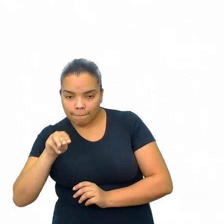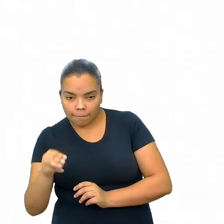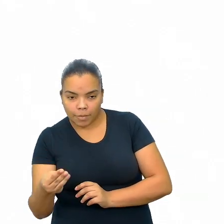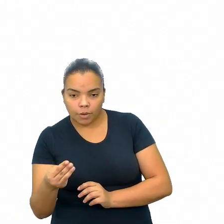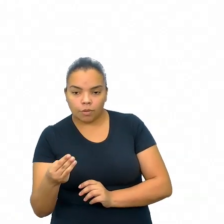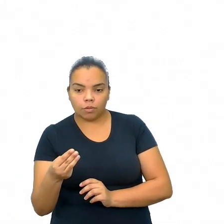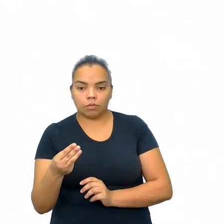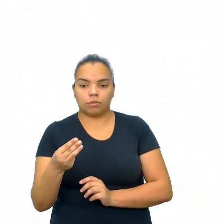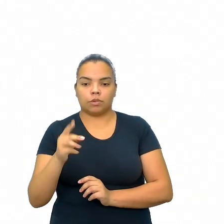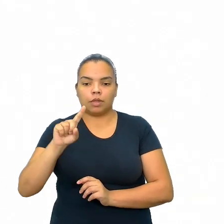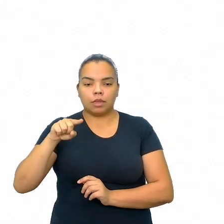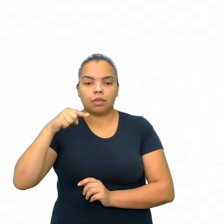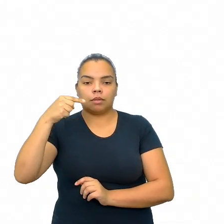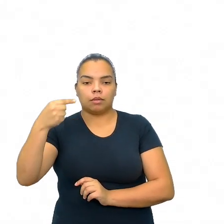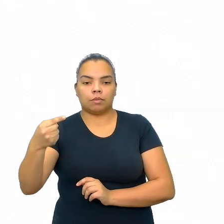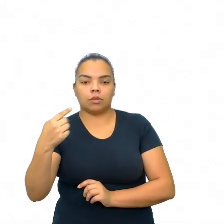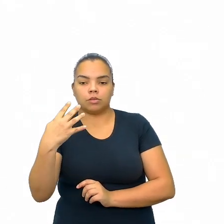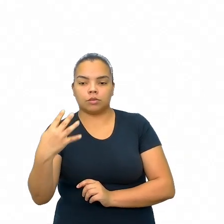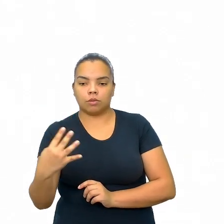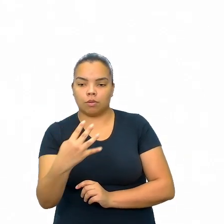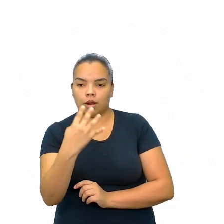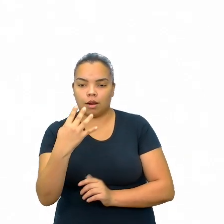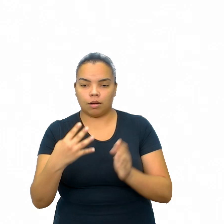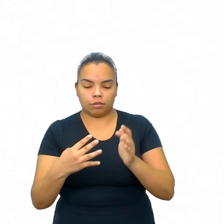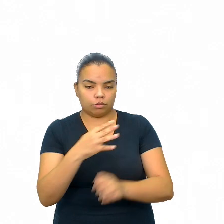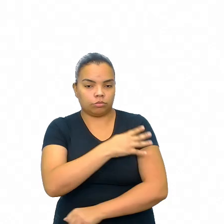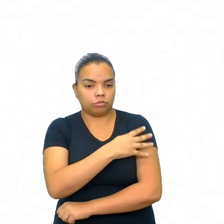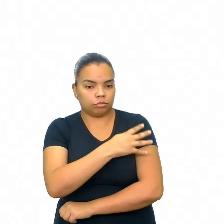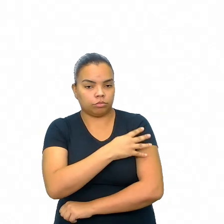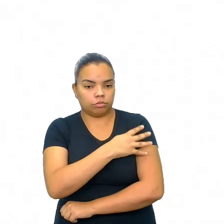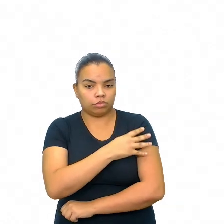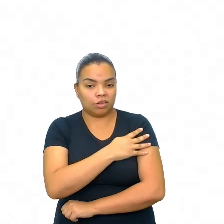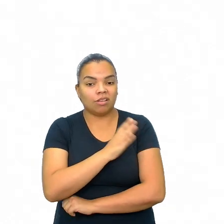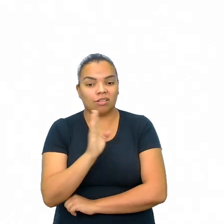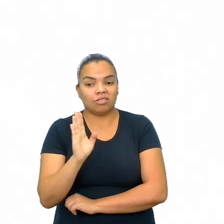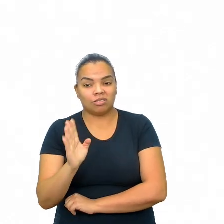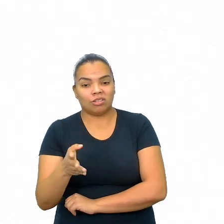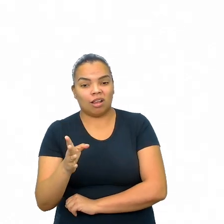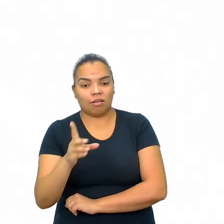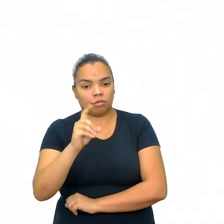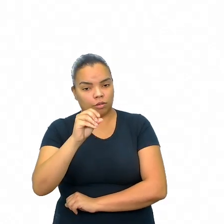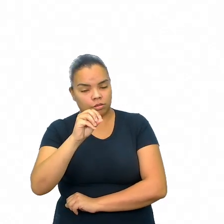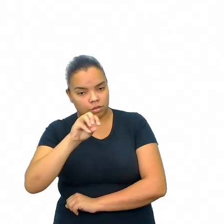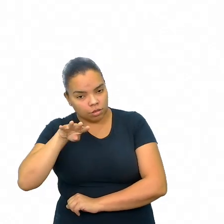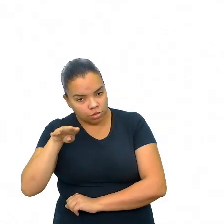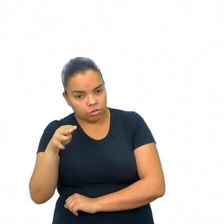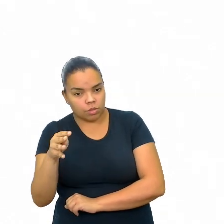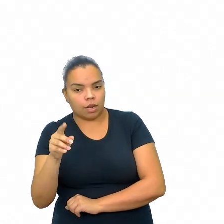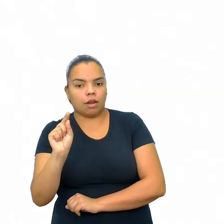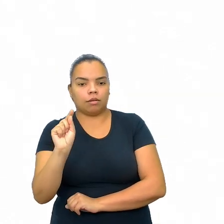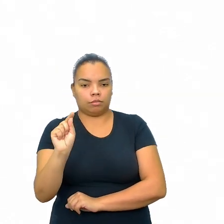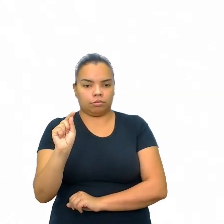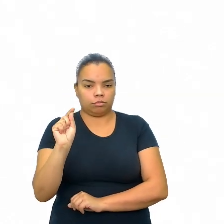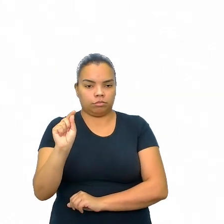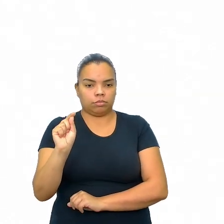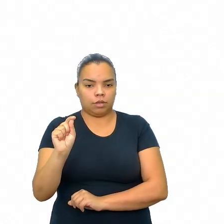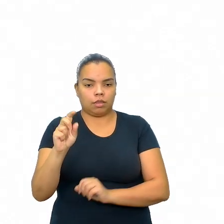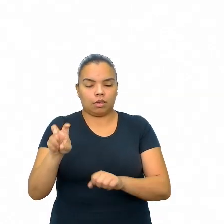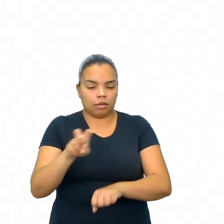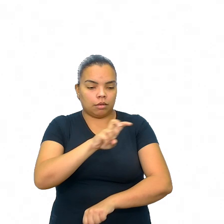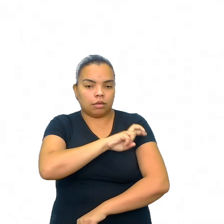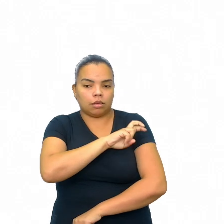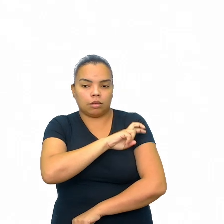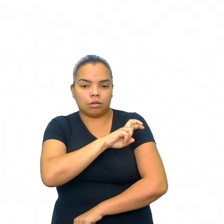quarta ordem. No quarto ano, a dezena de milhar, que é a quinta ordem. E no